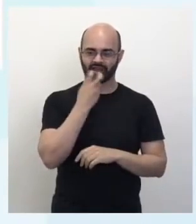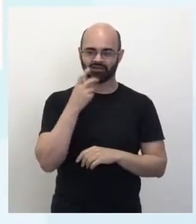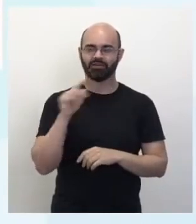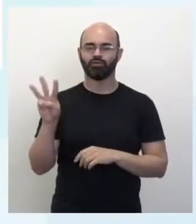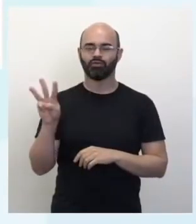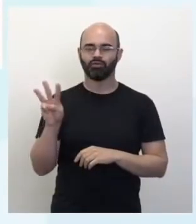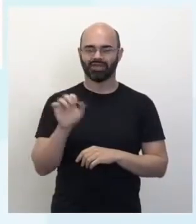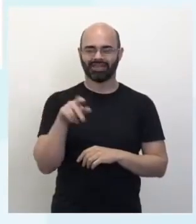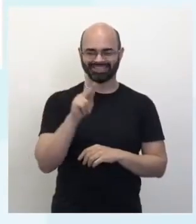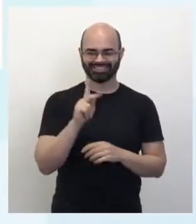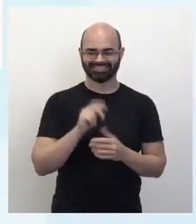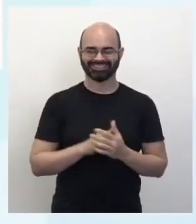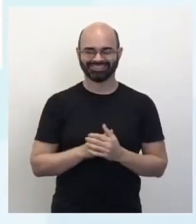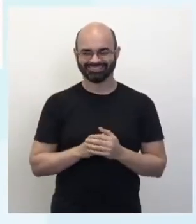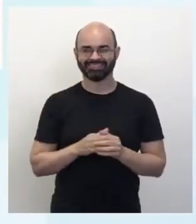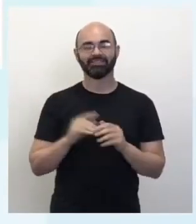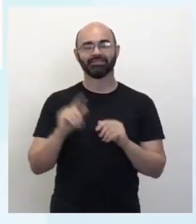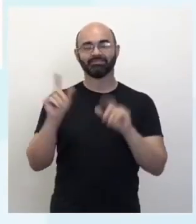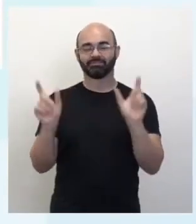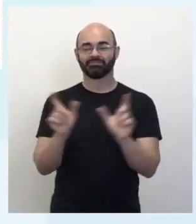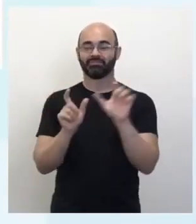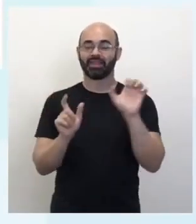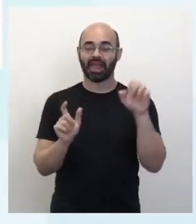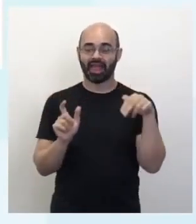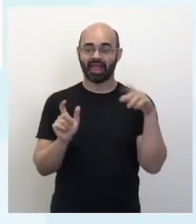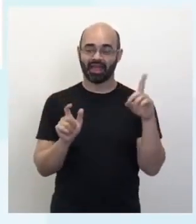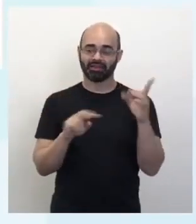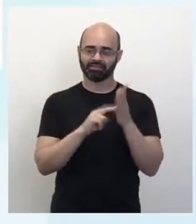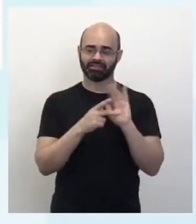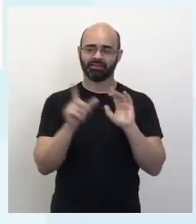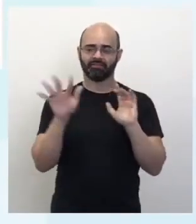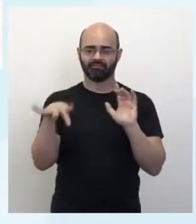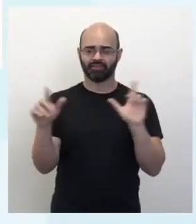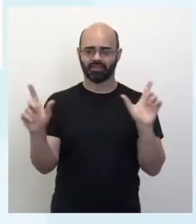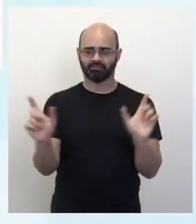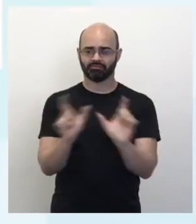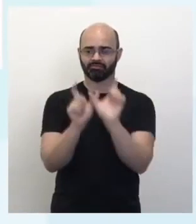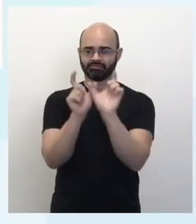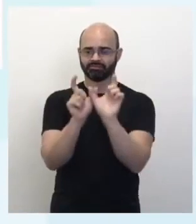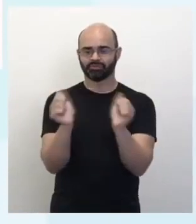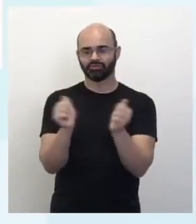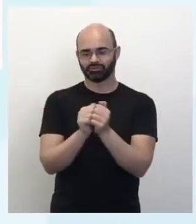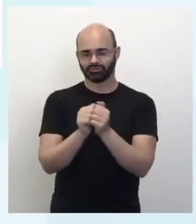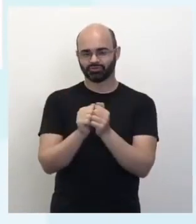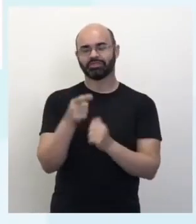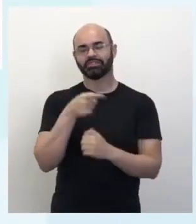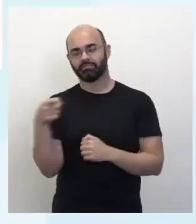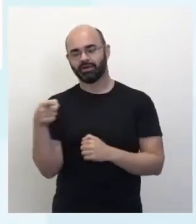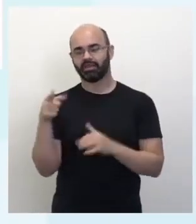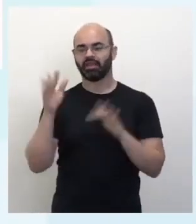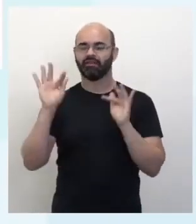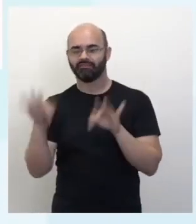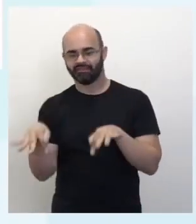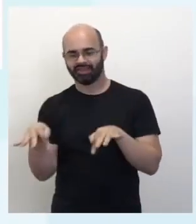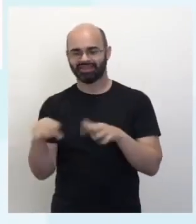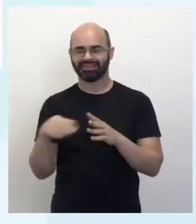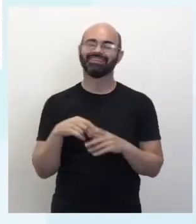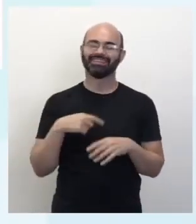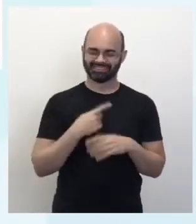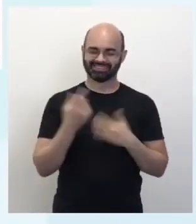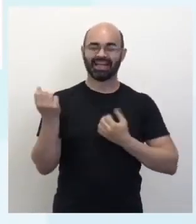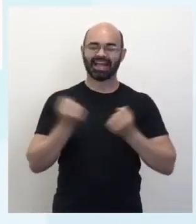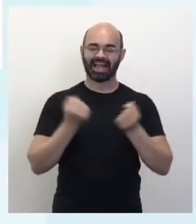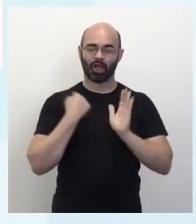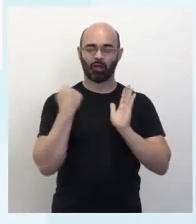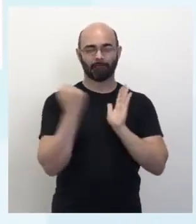Então, e end é final, juntou os dois, weekend, então fim de semana, né? Tem até uma marca de carro aí que não está patrocinando a